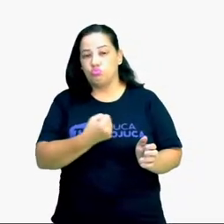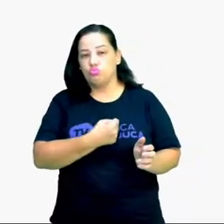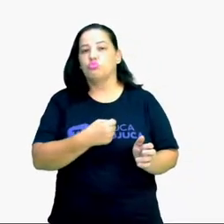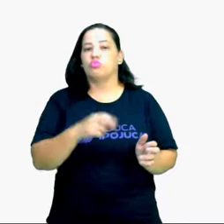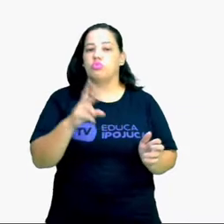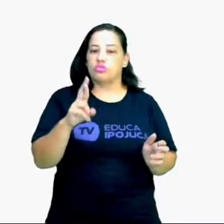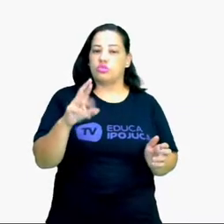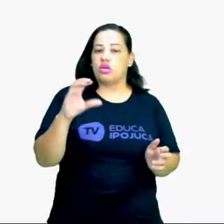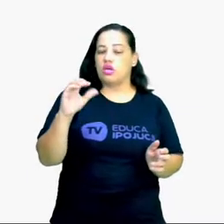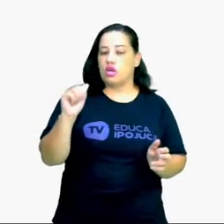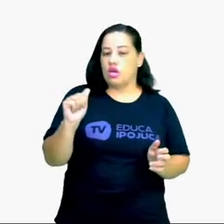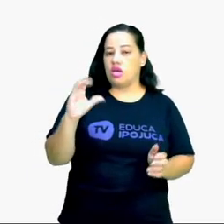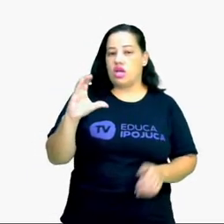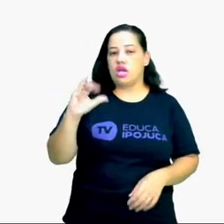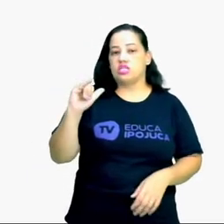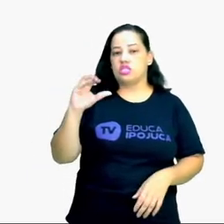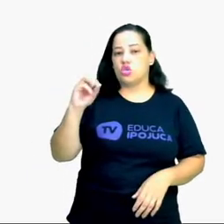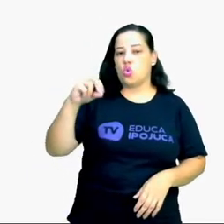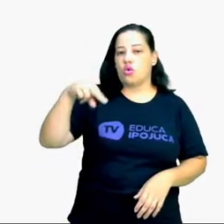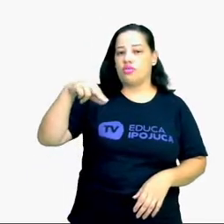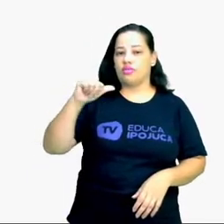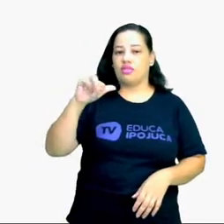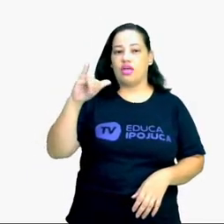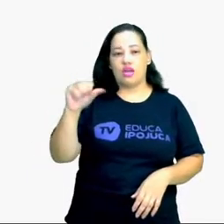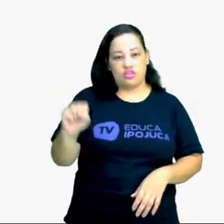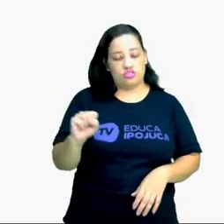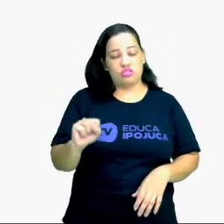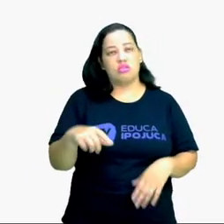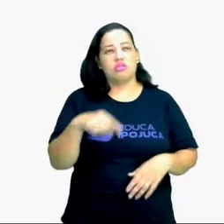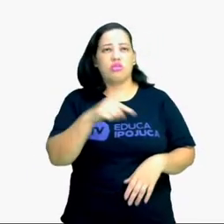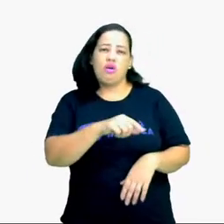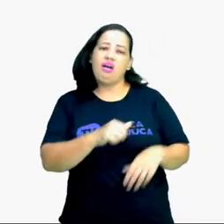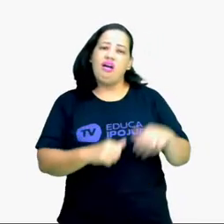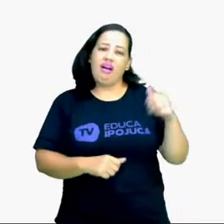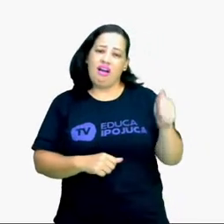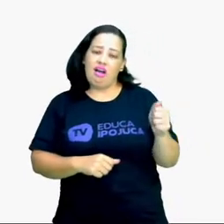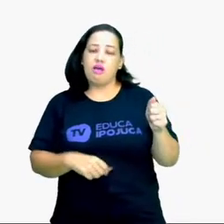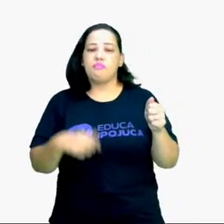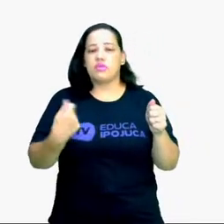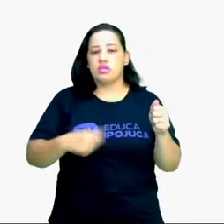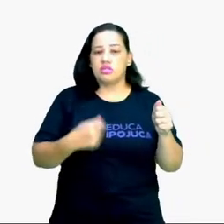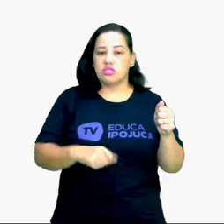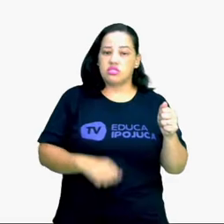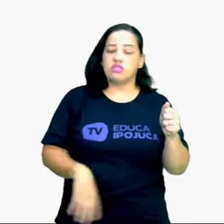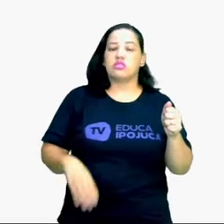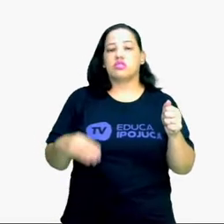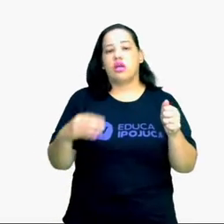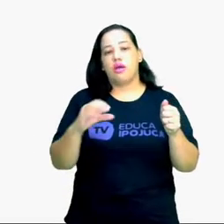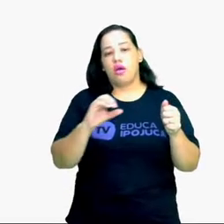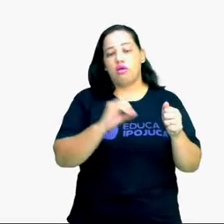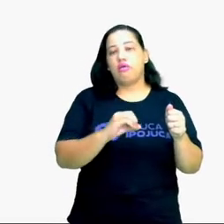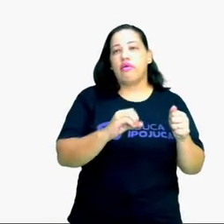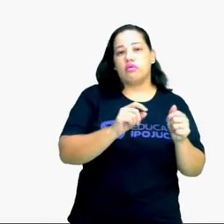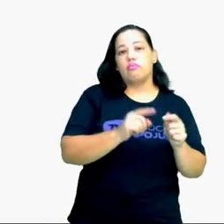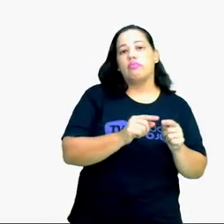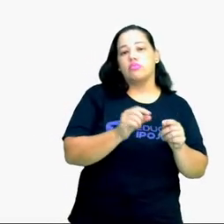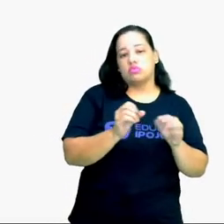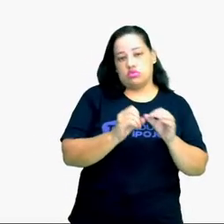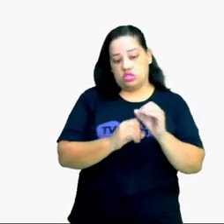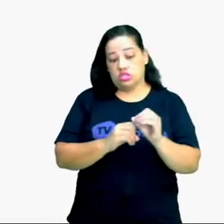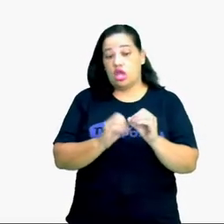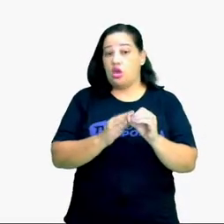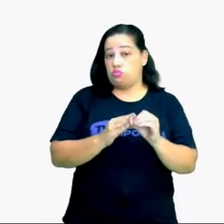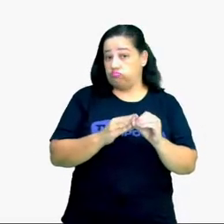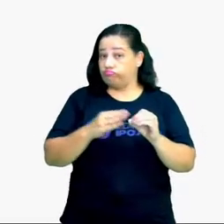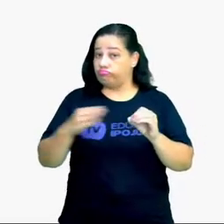A tem que ser um número maior ou igual a zero, ou seja, a raiz quadrada tem que ser um número maior que